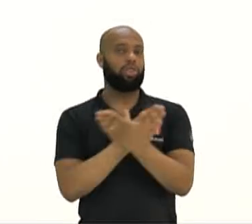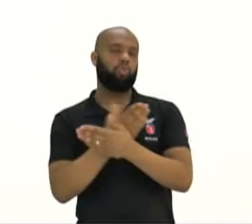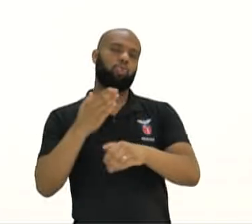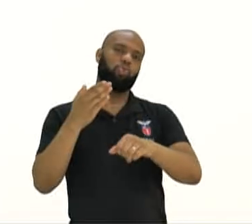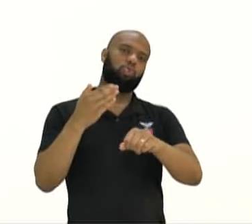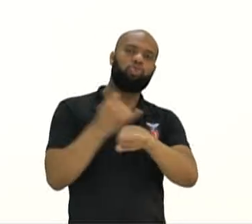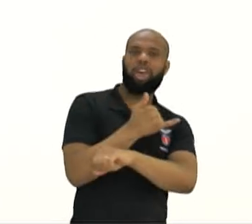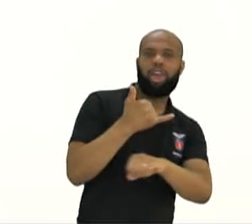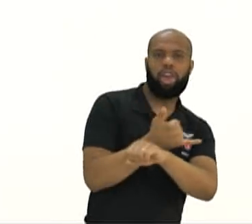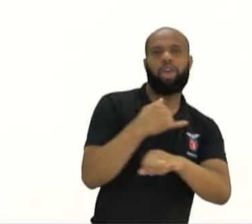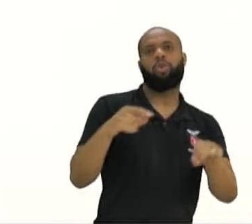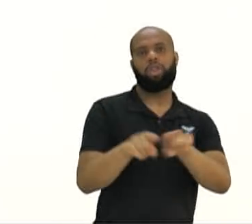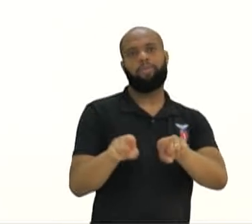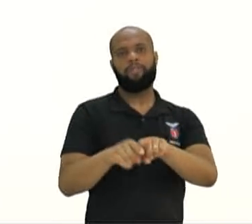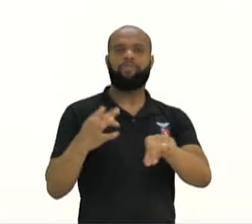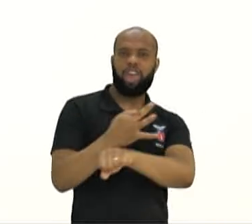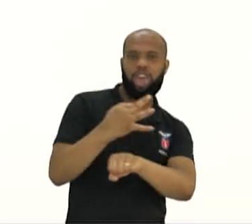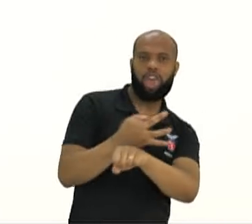cobre.